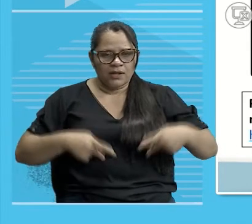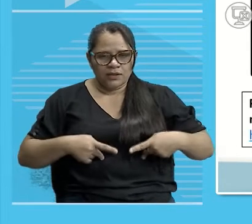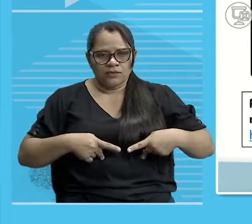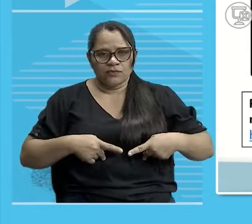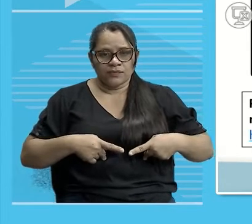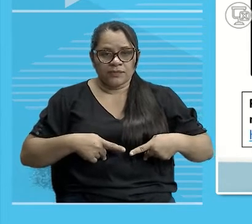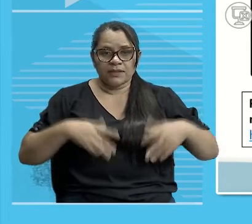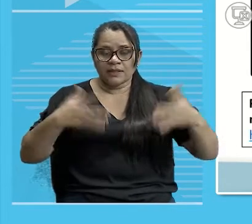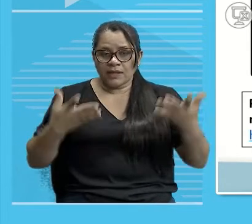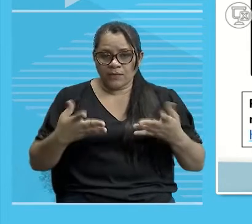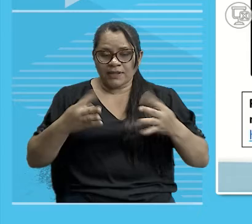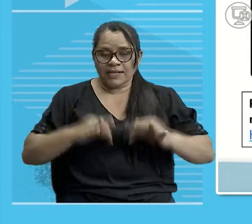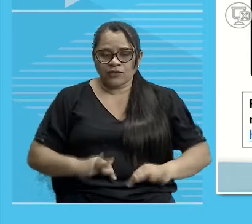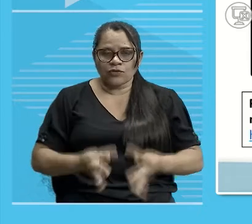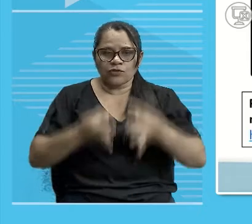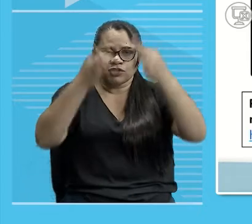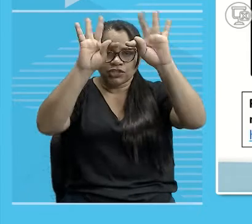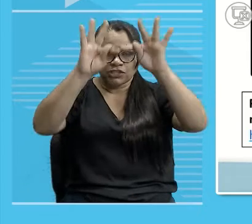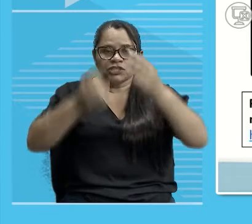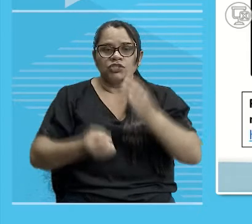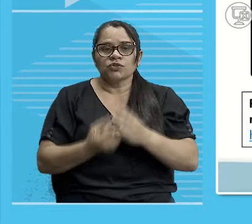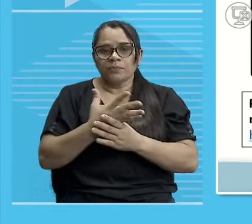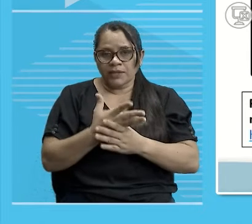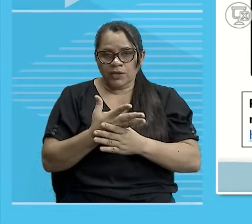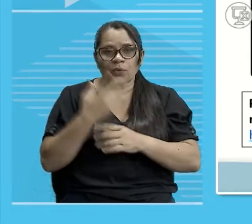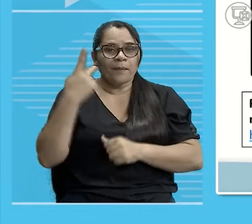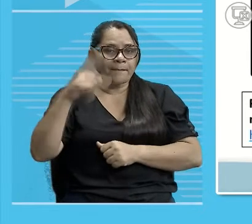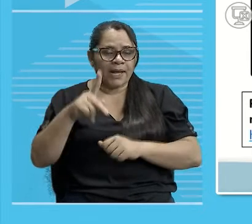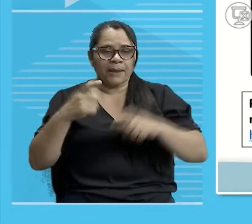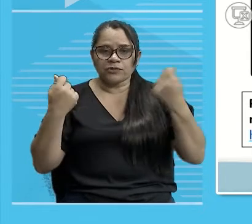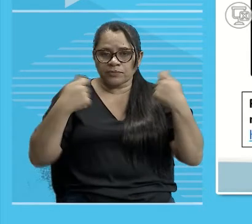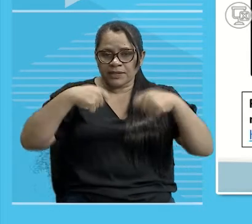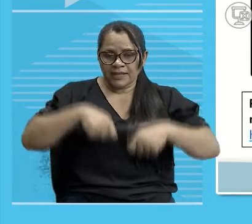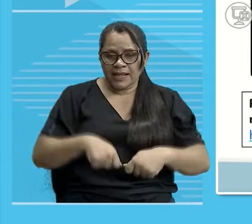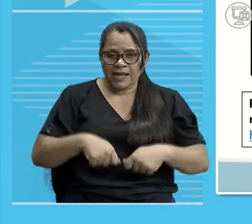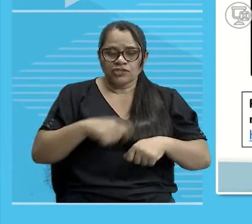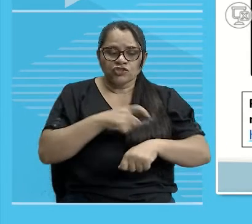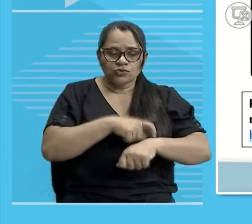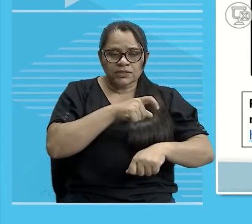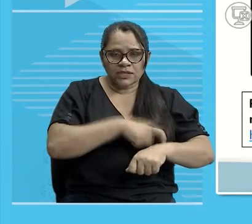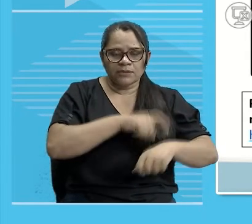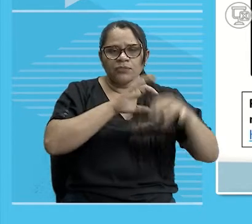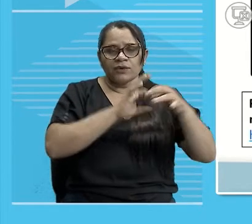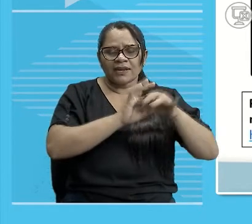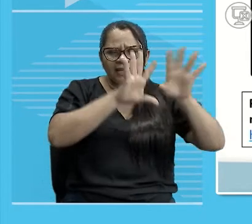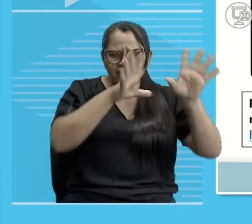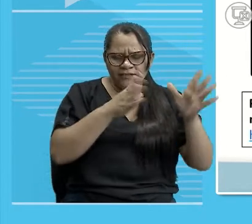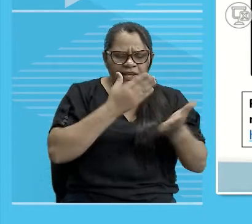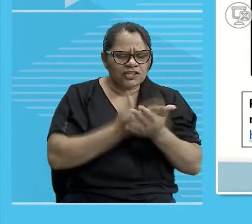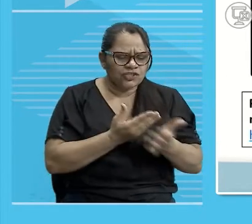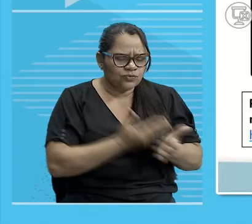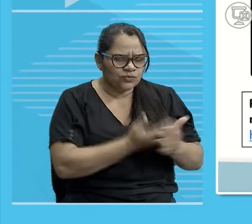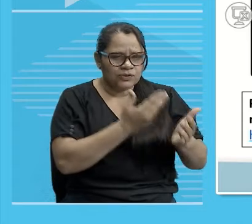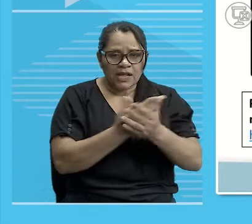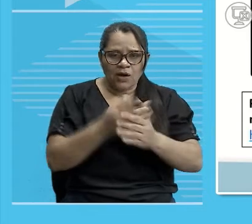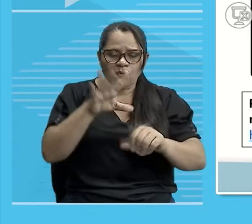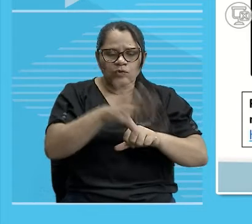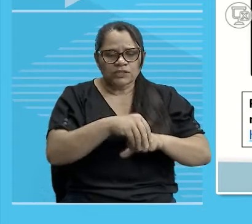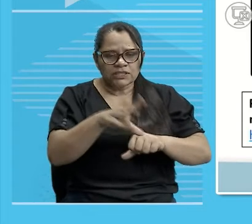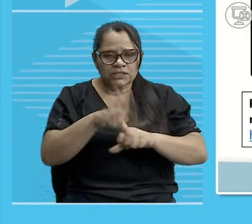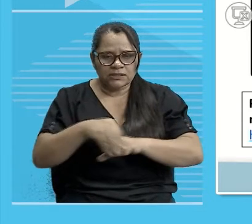oportunidade de dedicarmos mais tempo da nossa vida ao conhecimento ao autoconhecimento